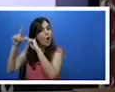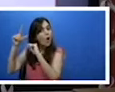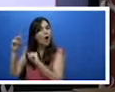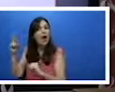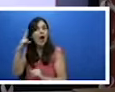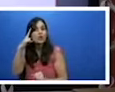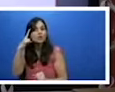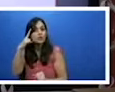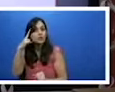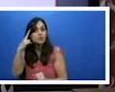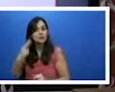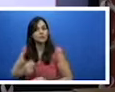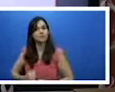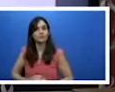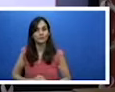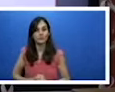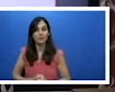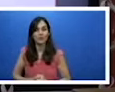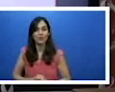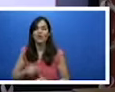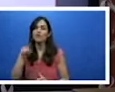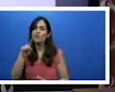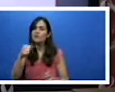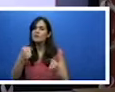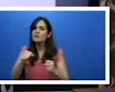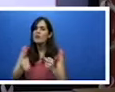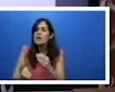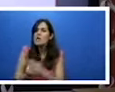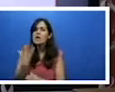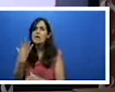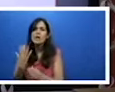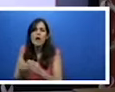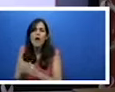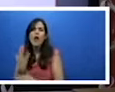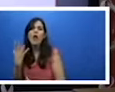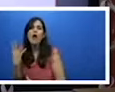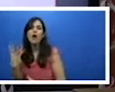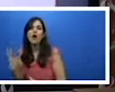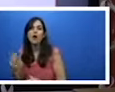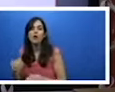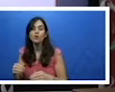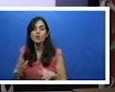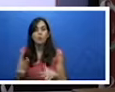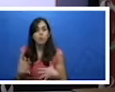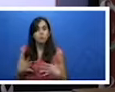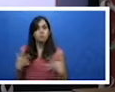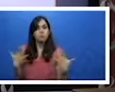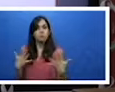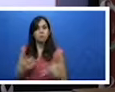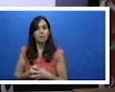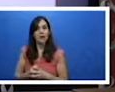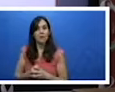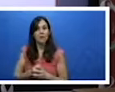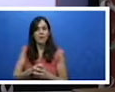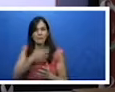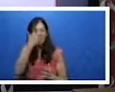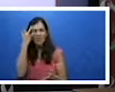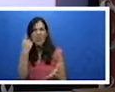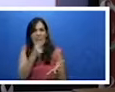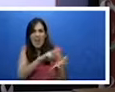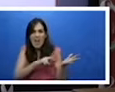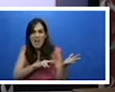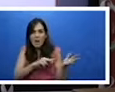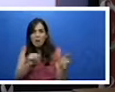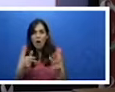raciocínio. Você deve criar bastante suspense a fim de manter a atenção do leitor.